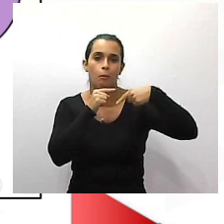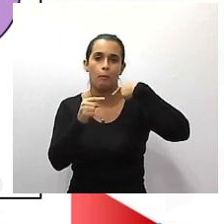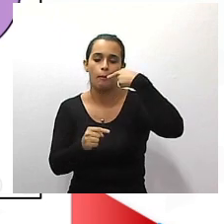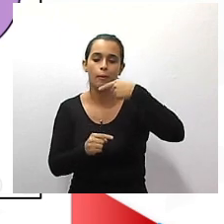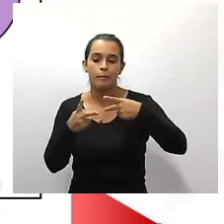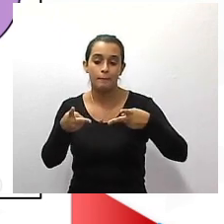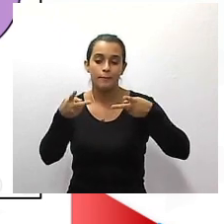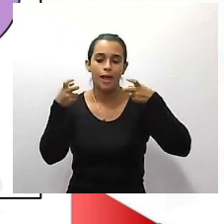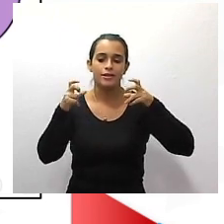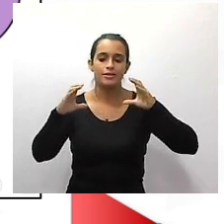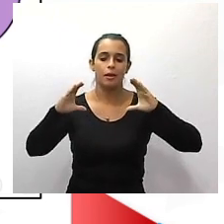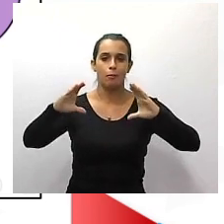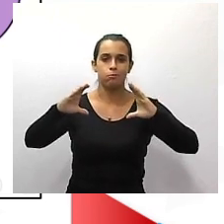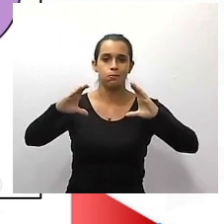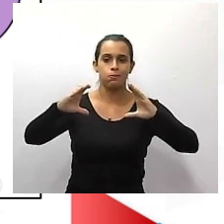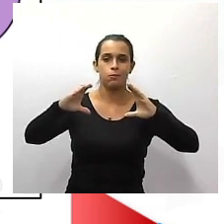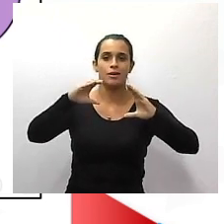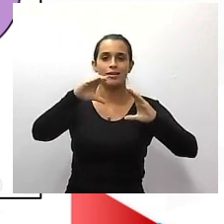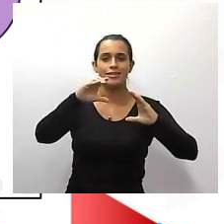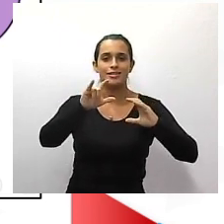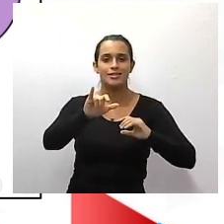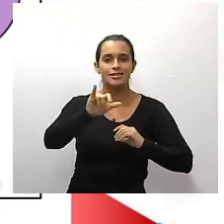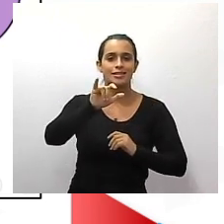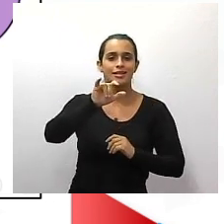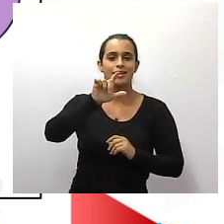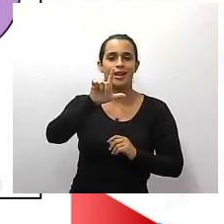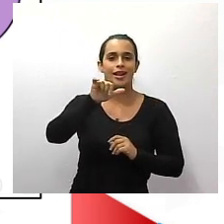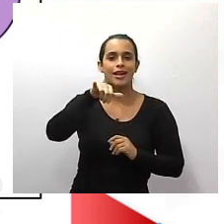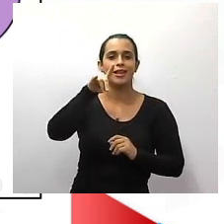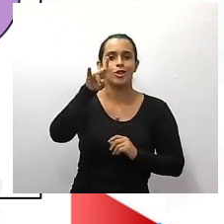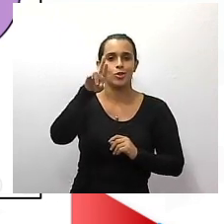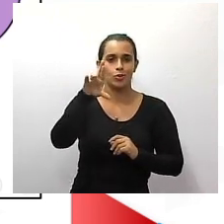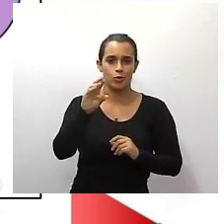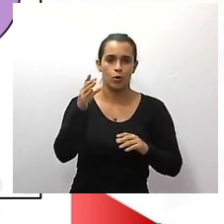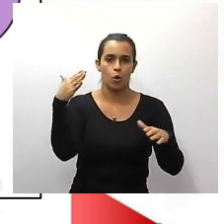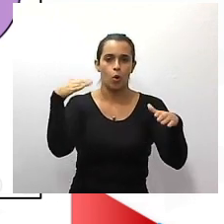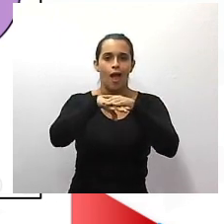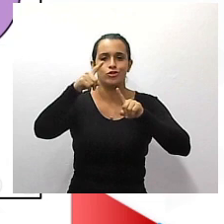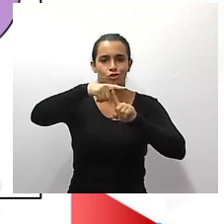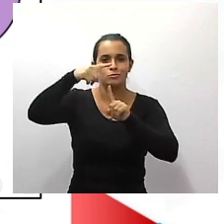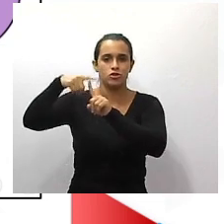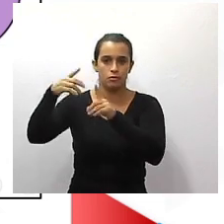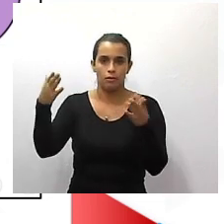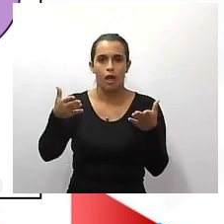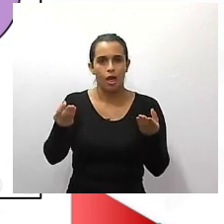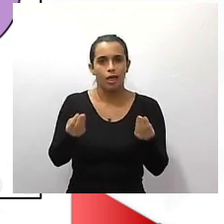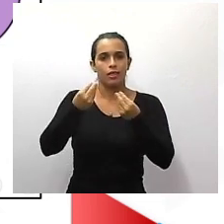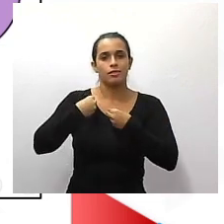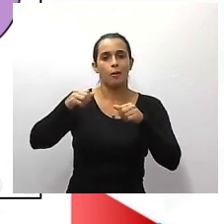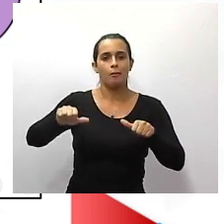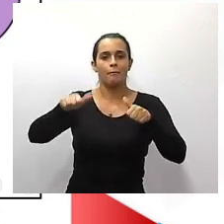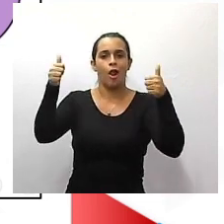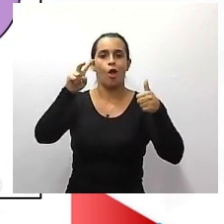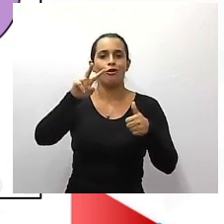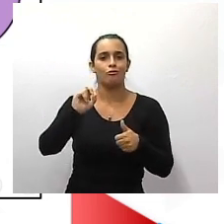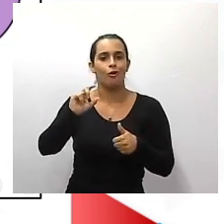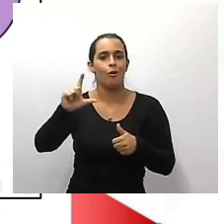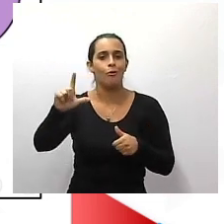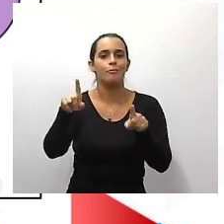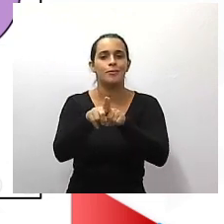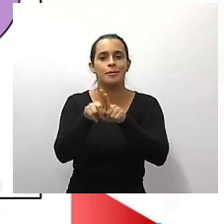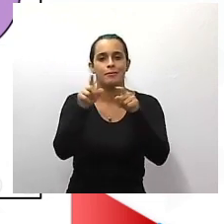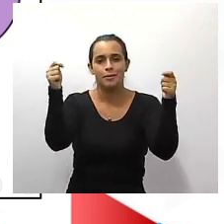exata ali para que cresçam igualmente e eu tenha uma produção máxima e não perca grão. Claro que isso só